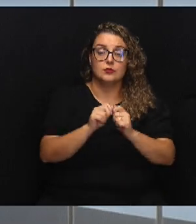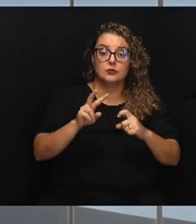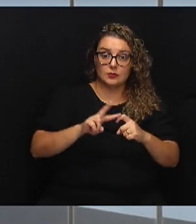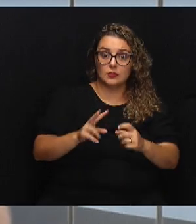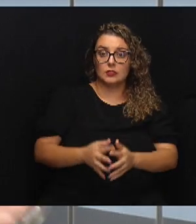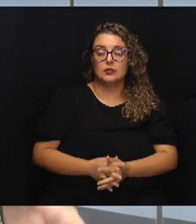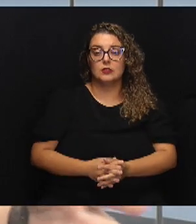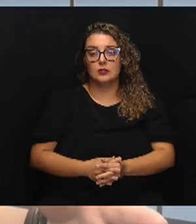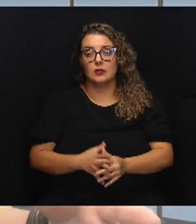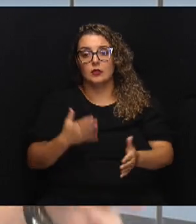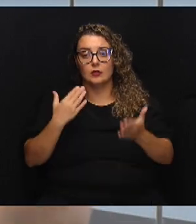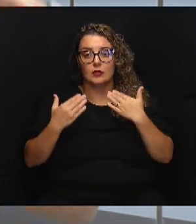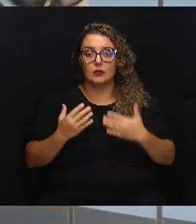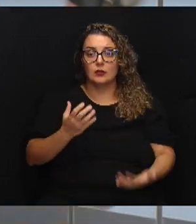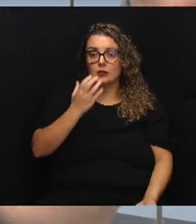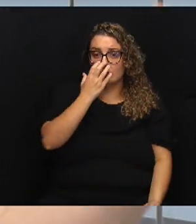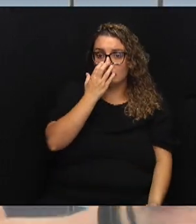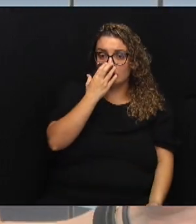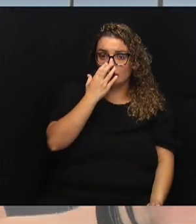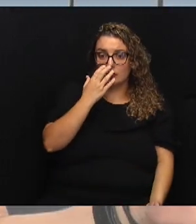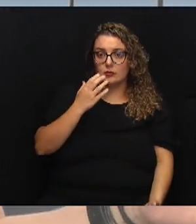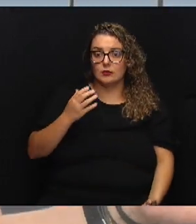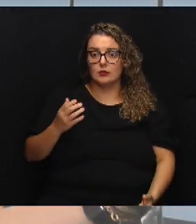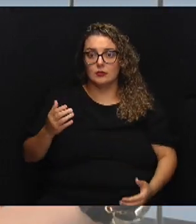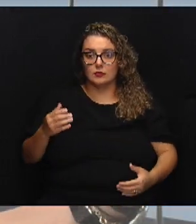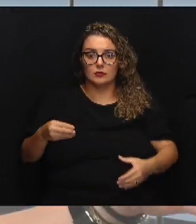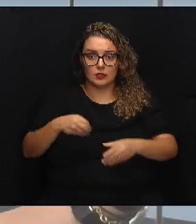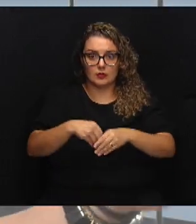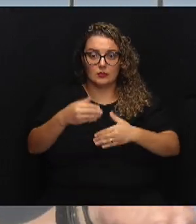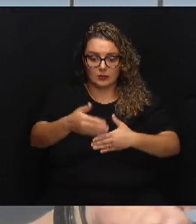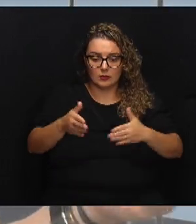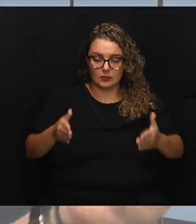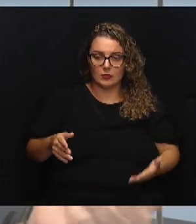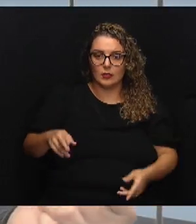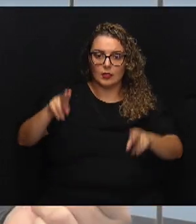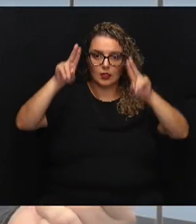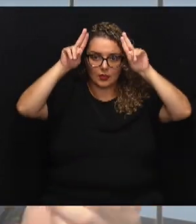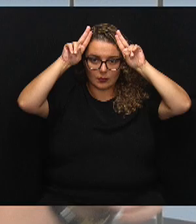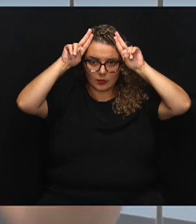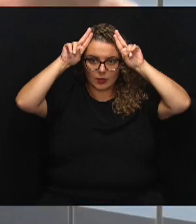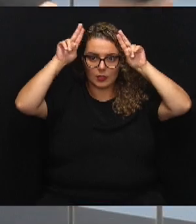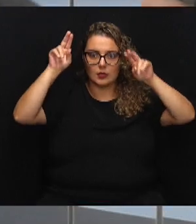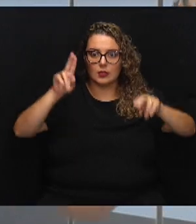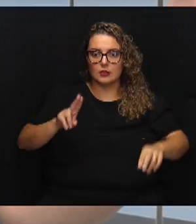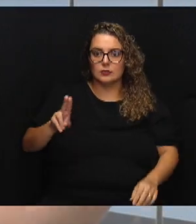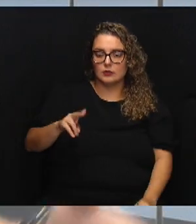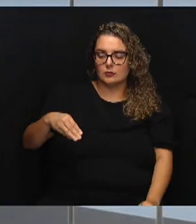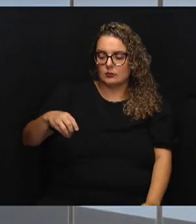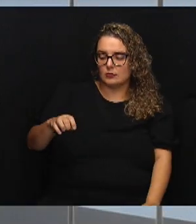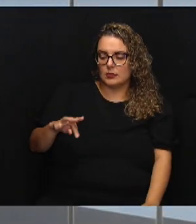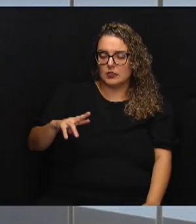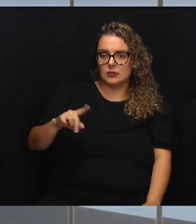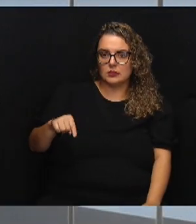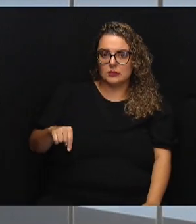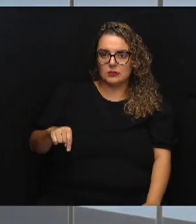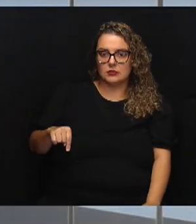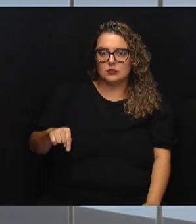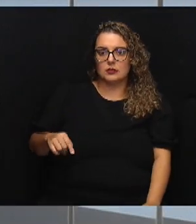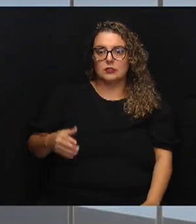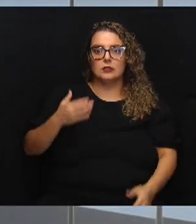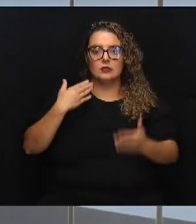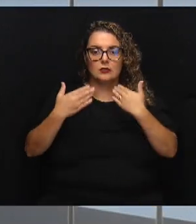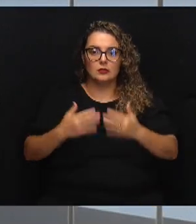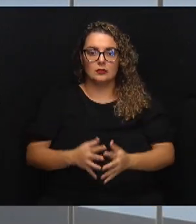aí a gente conversando, o cachorro estava dentro de um caixote, era uma pitbull que era usada para matriz, num caixote. E aí eu conversando